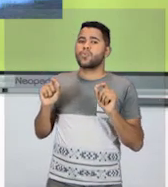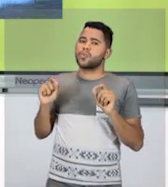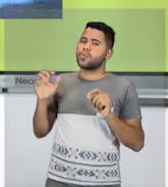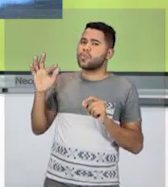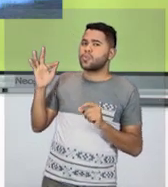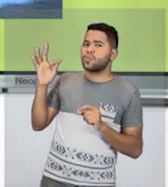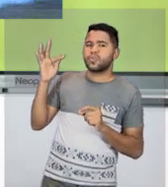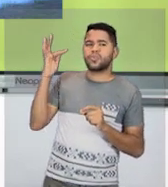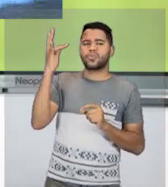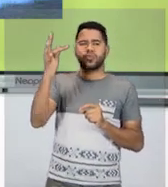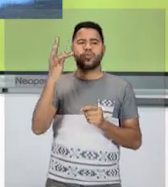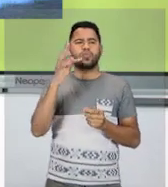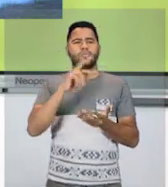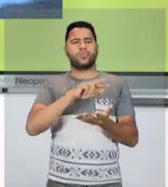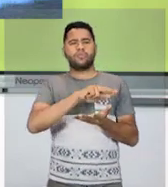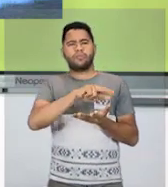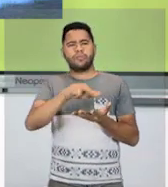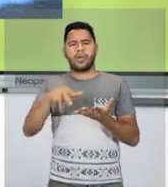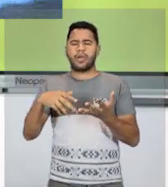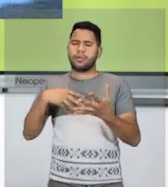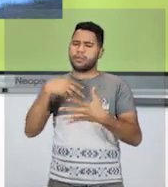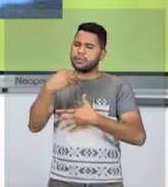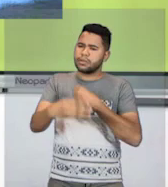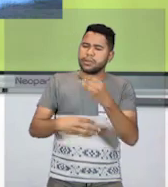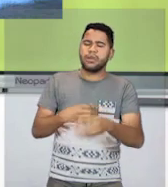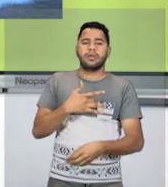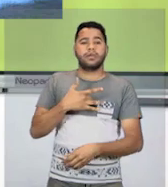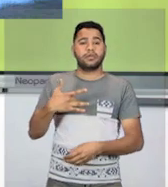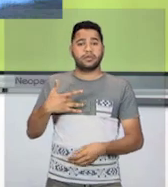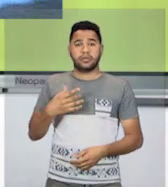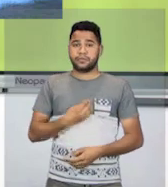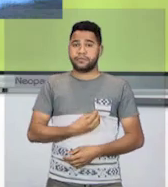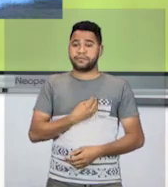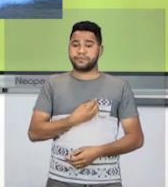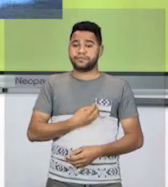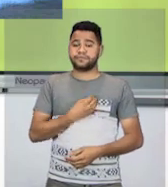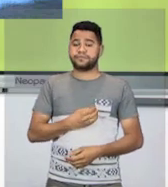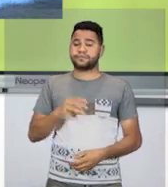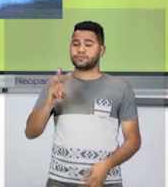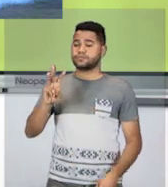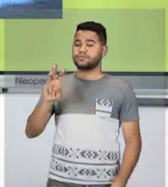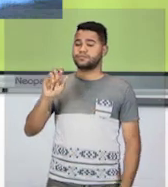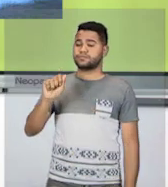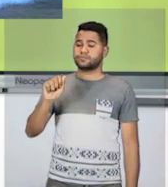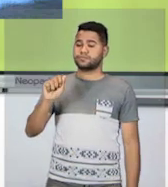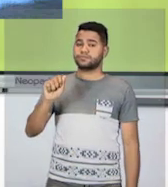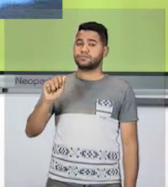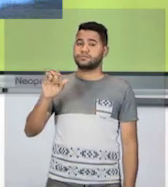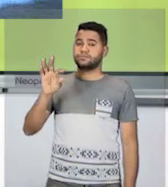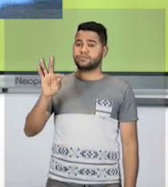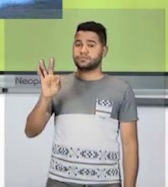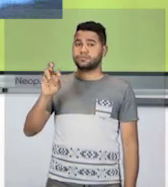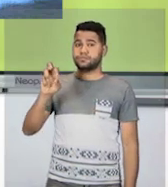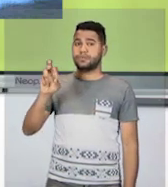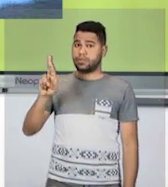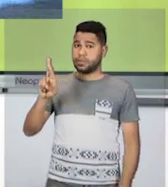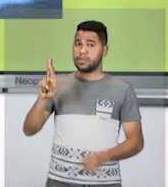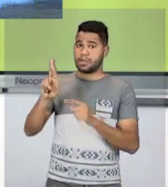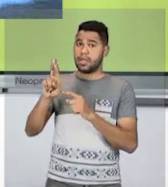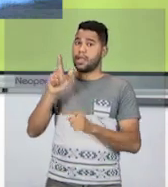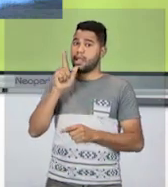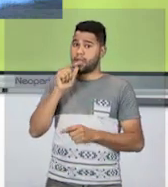futuro de várias gerações é a saúde a vida Warner slife a água é